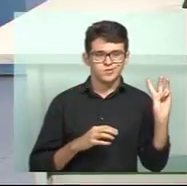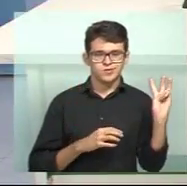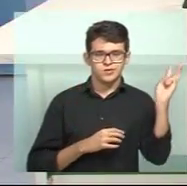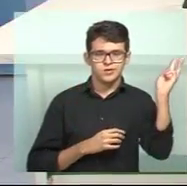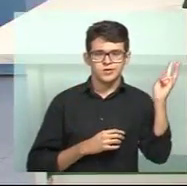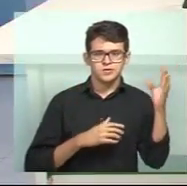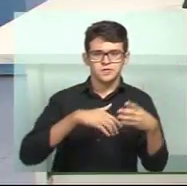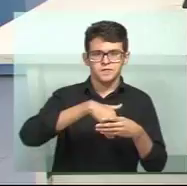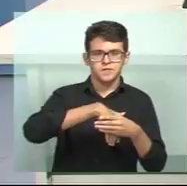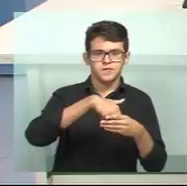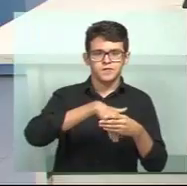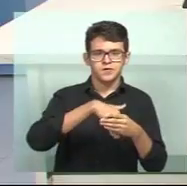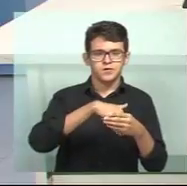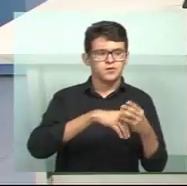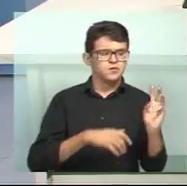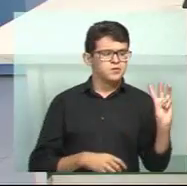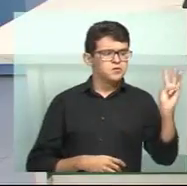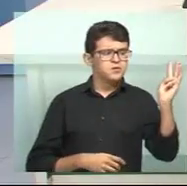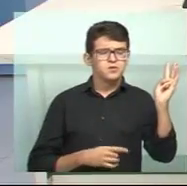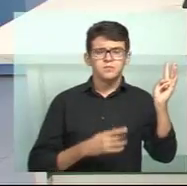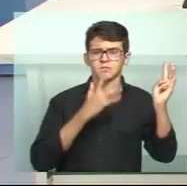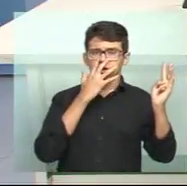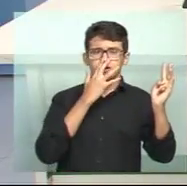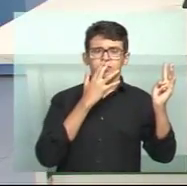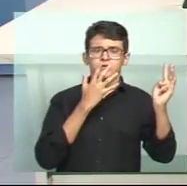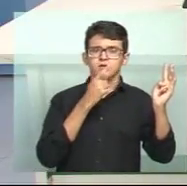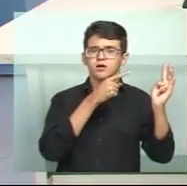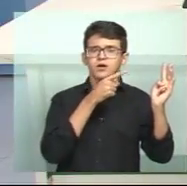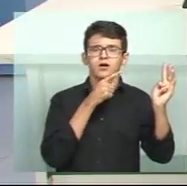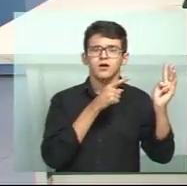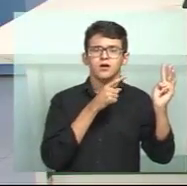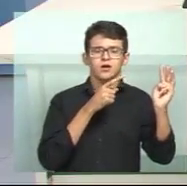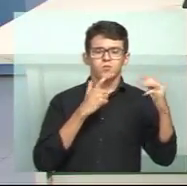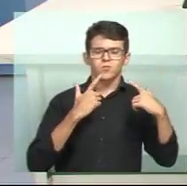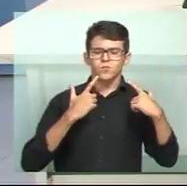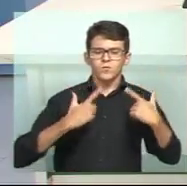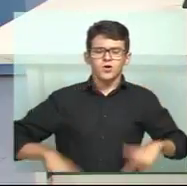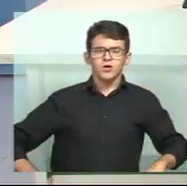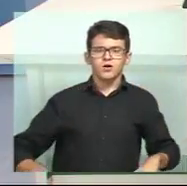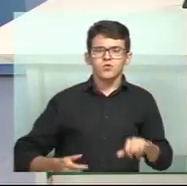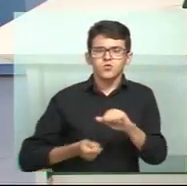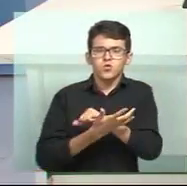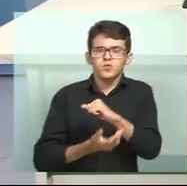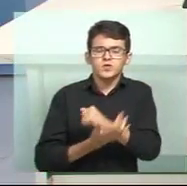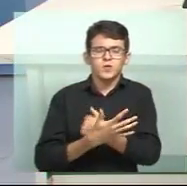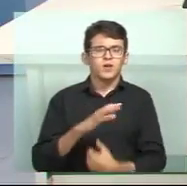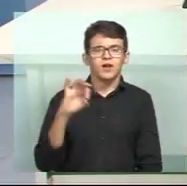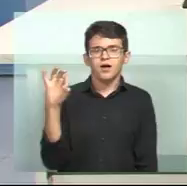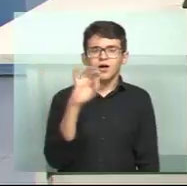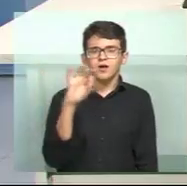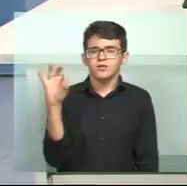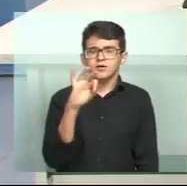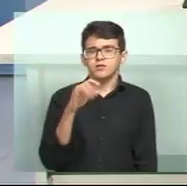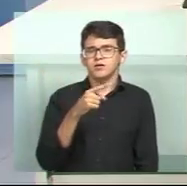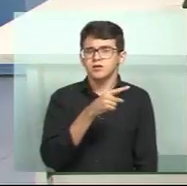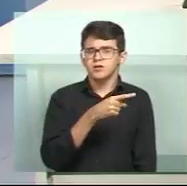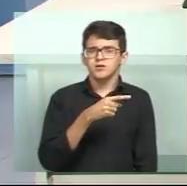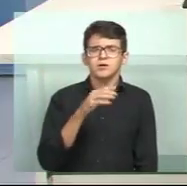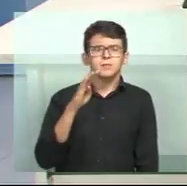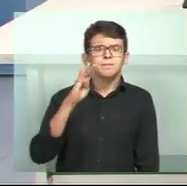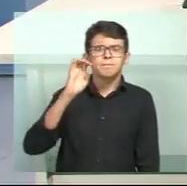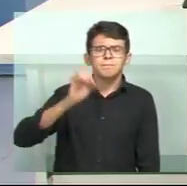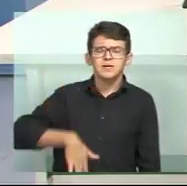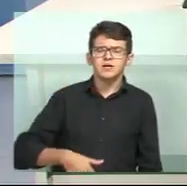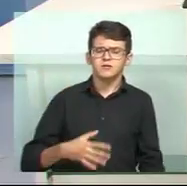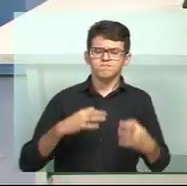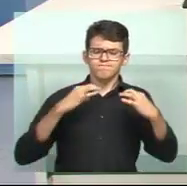3, são homens de bem, cara. São homens de bem. São desembargadores federais que estão lá cumprindo o papel